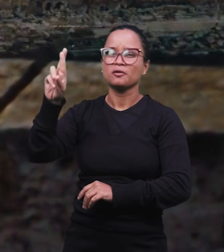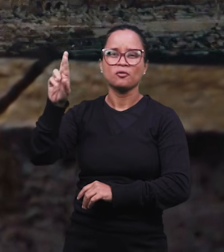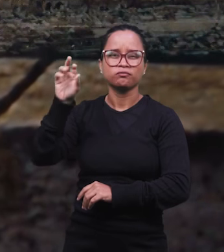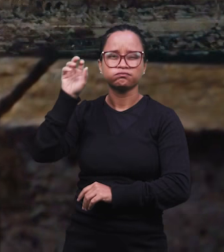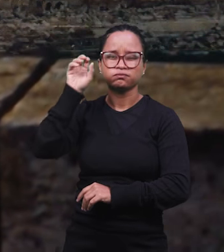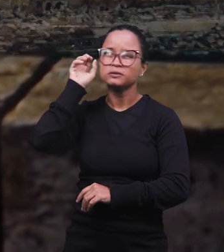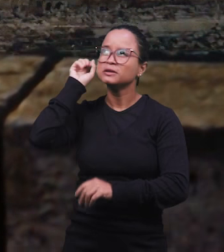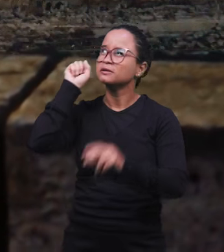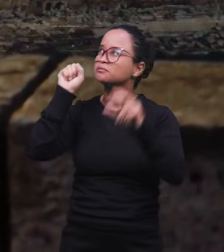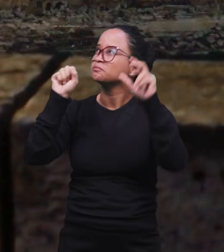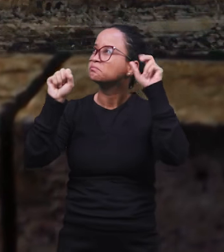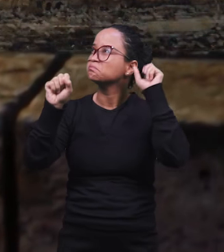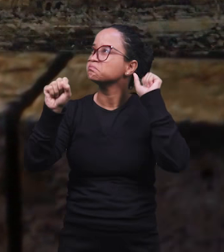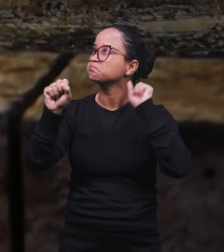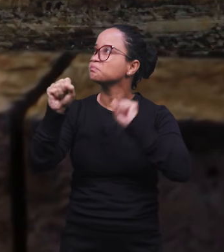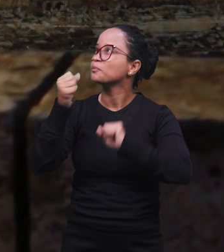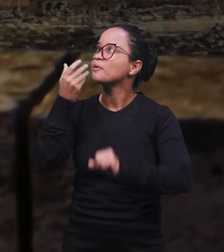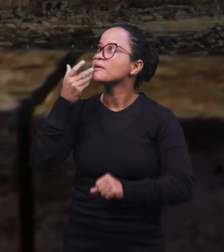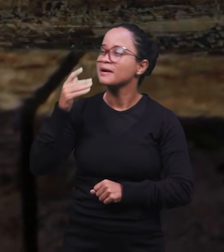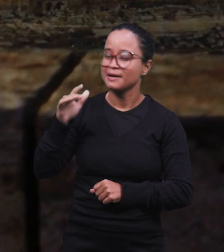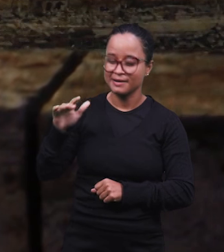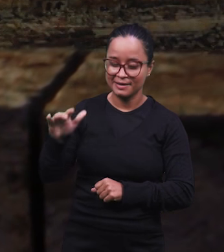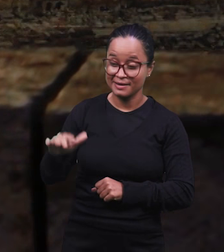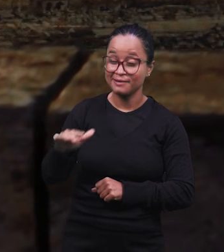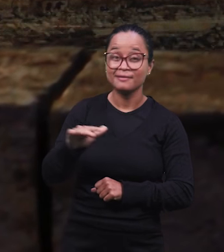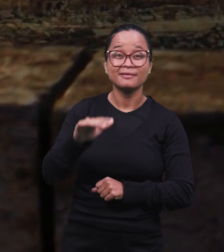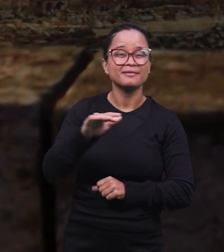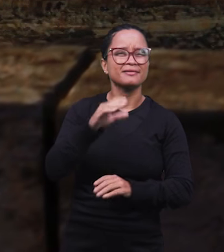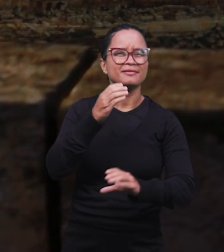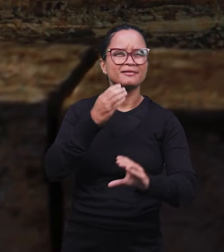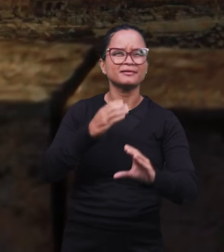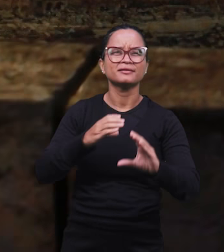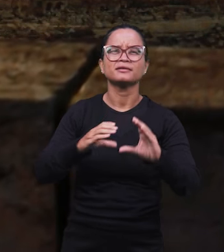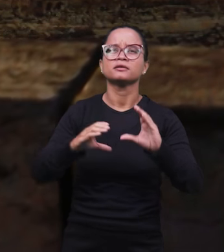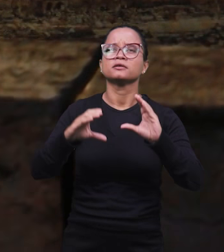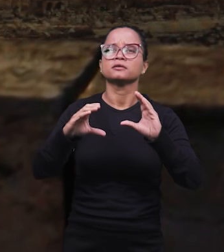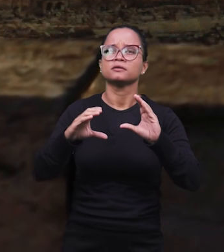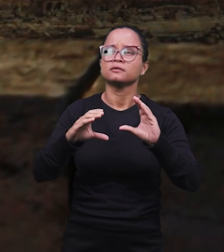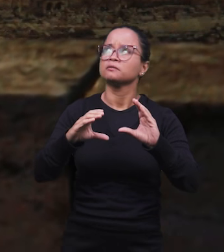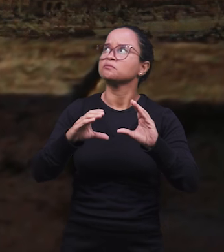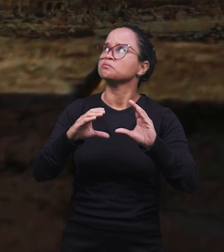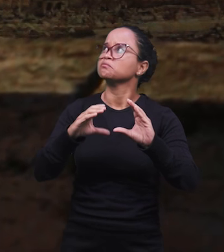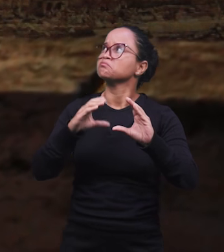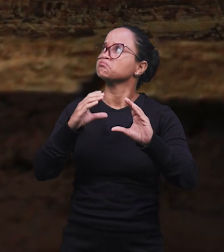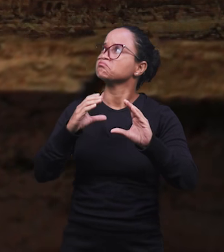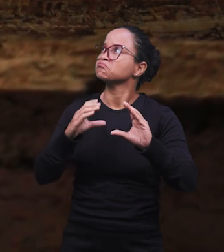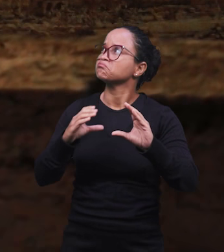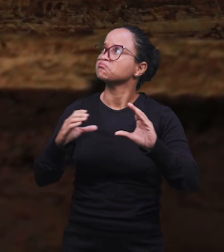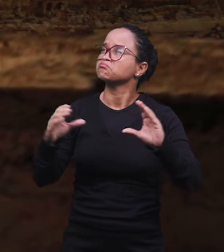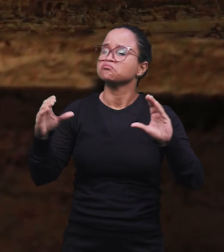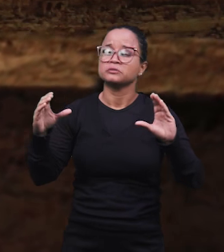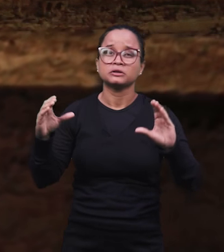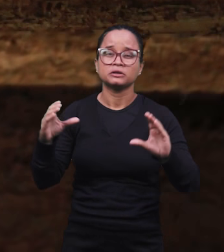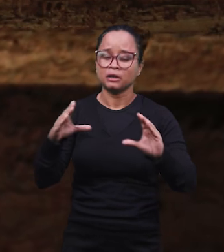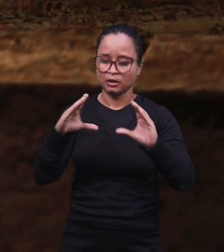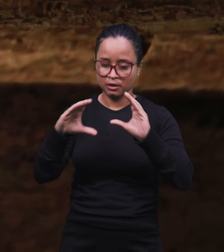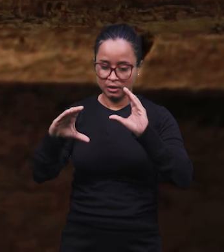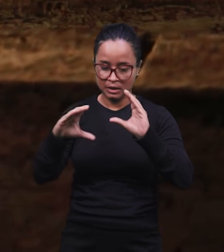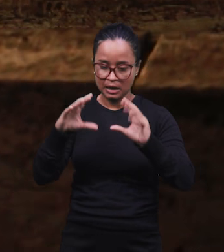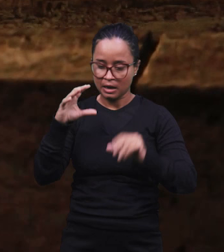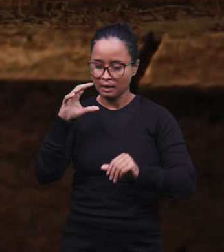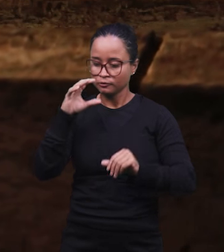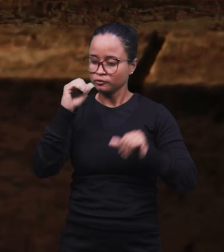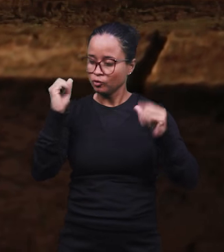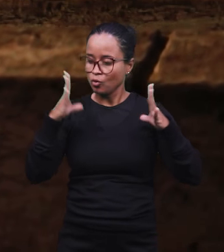cantar crianças e em meio ao seu cantar rompeu a